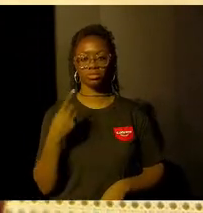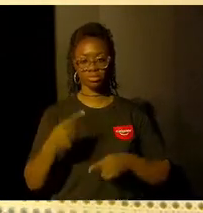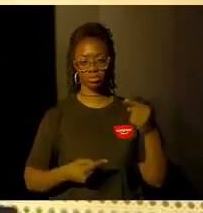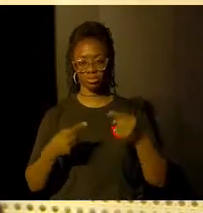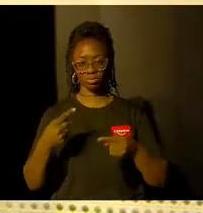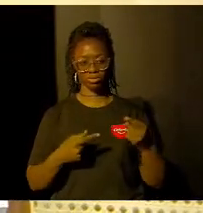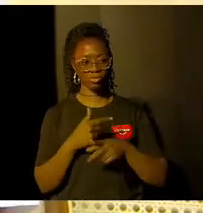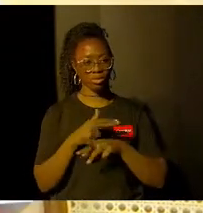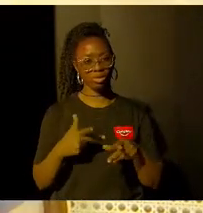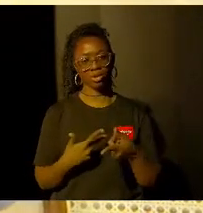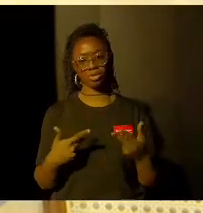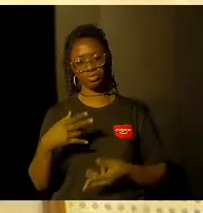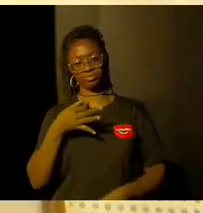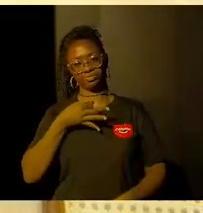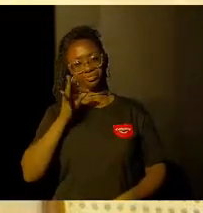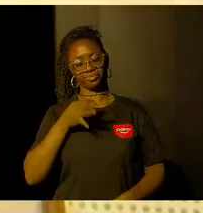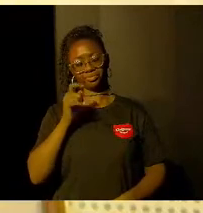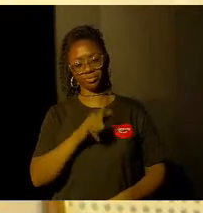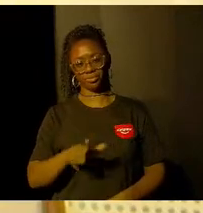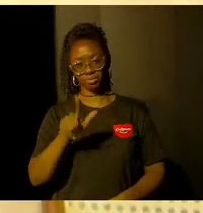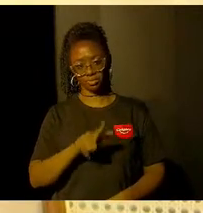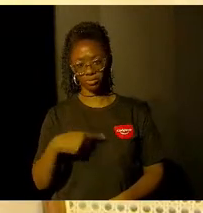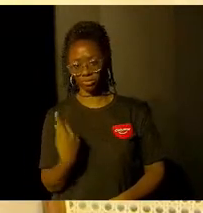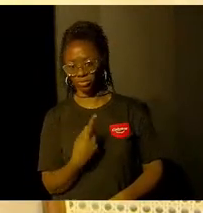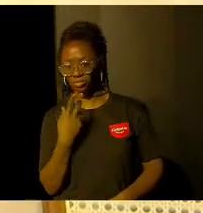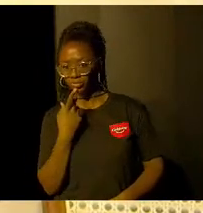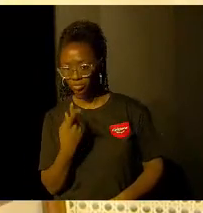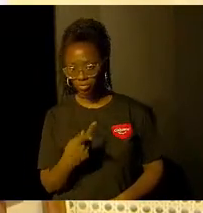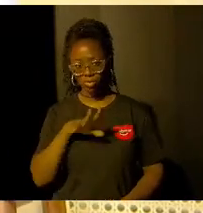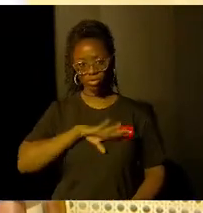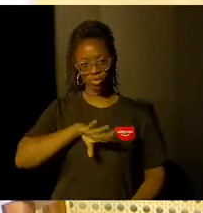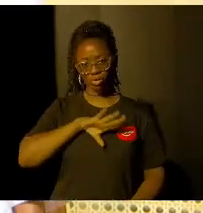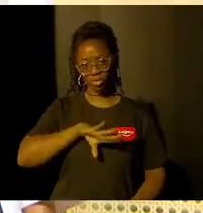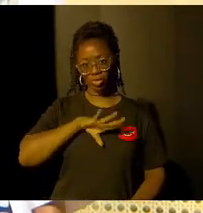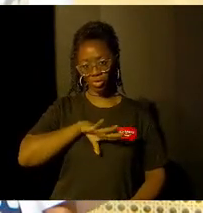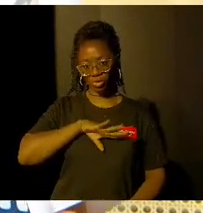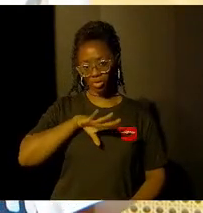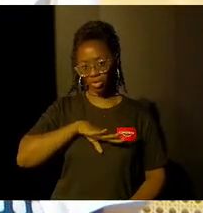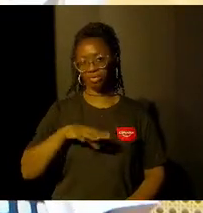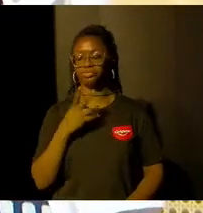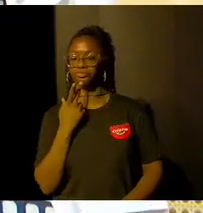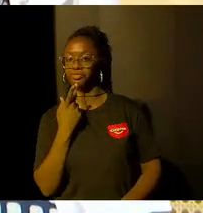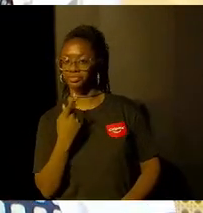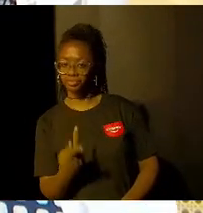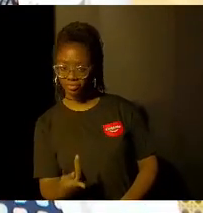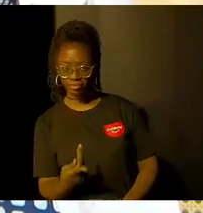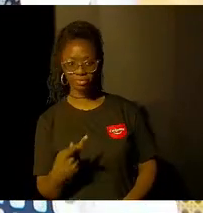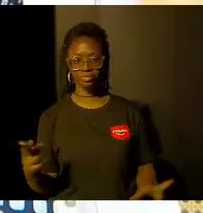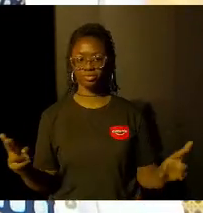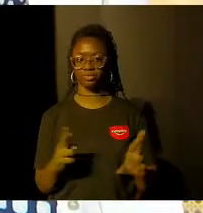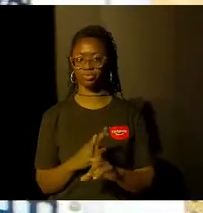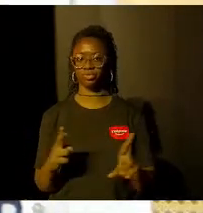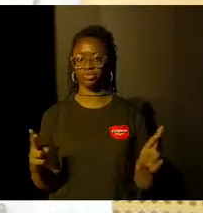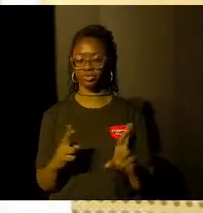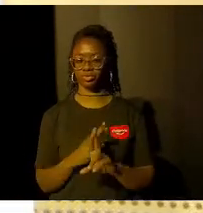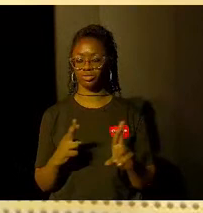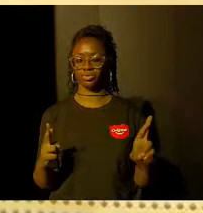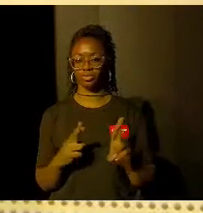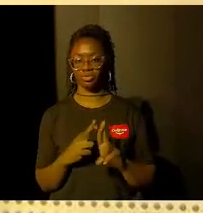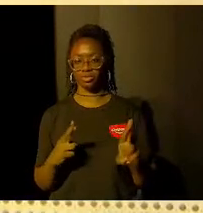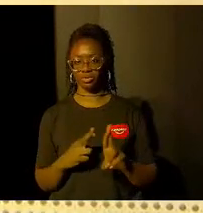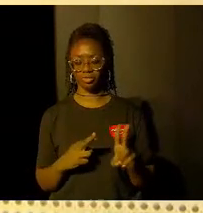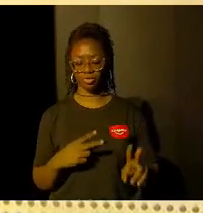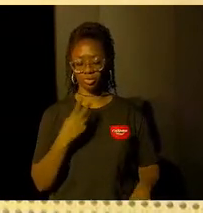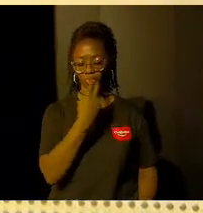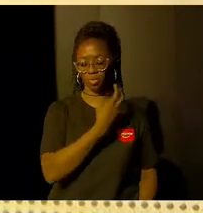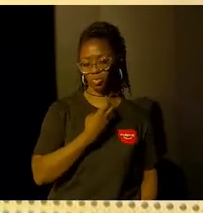muita coisa nesse café a gente falou de língua portuguesa a gente falou de relações entre a